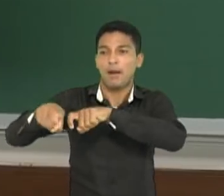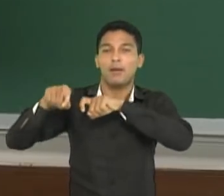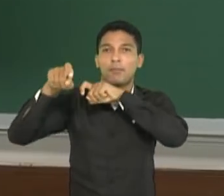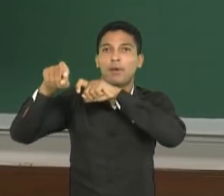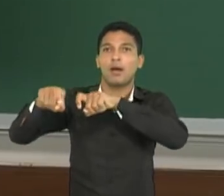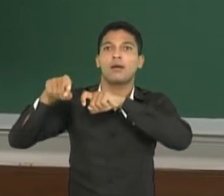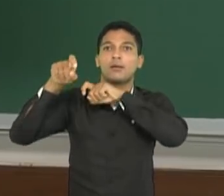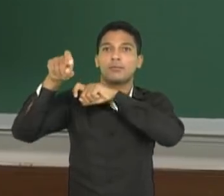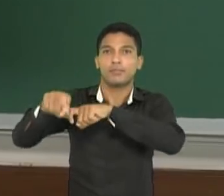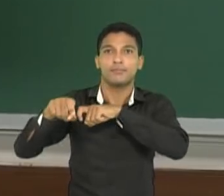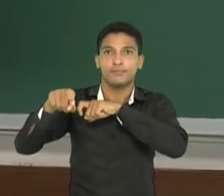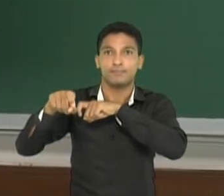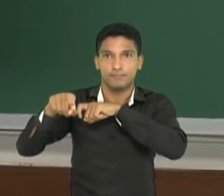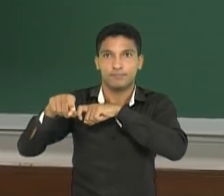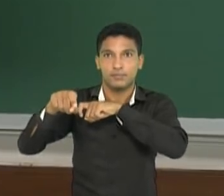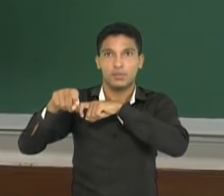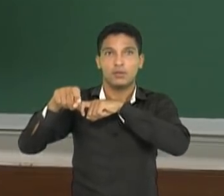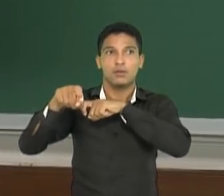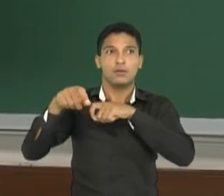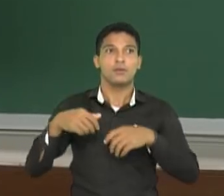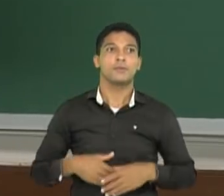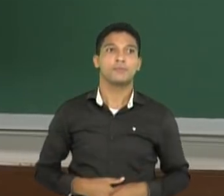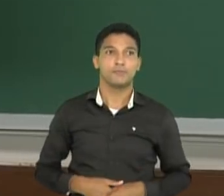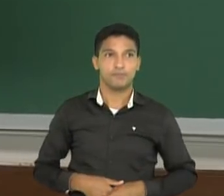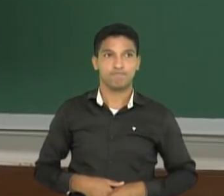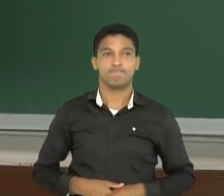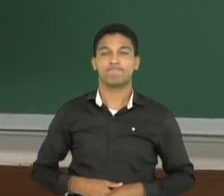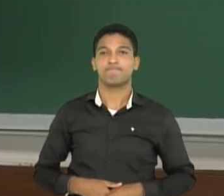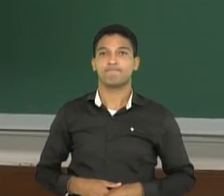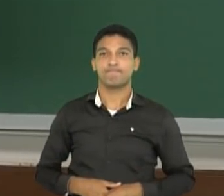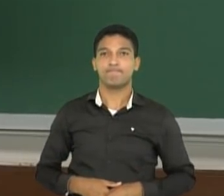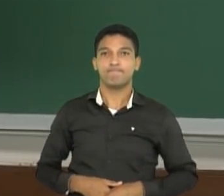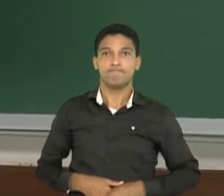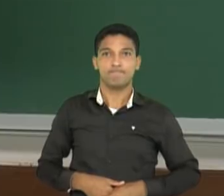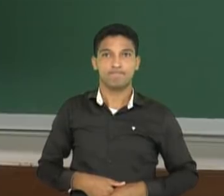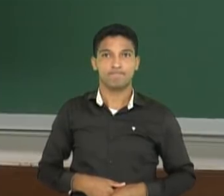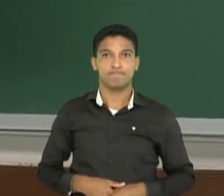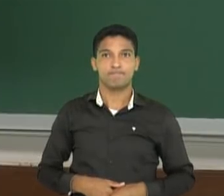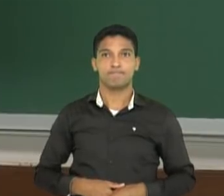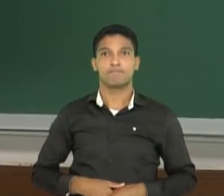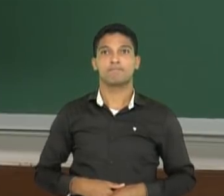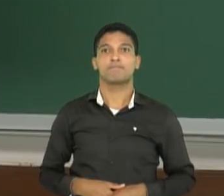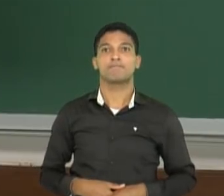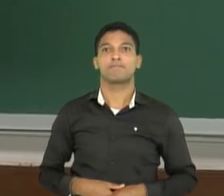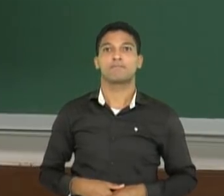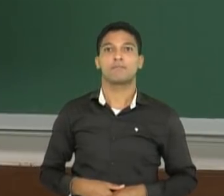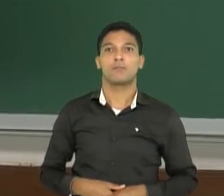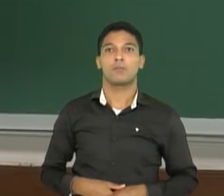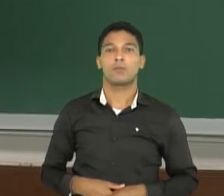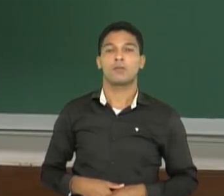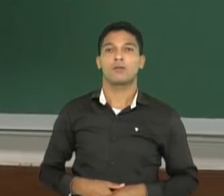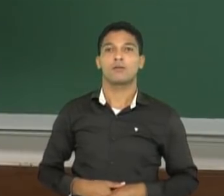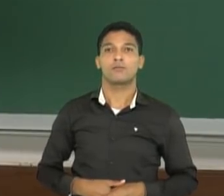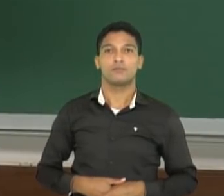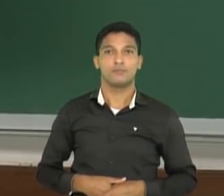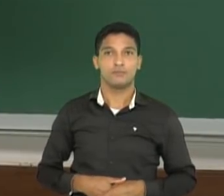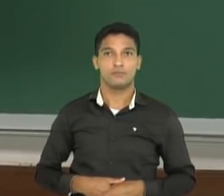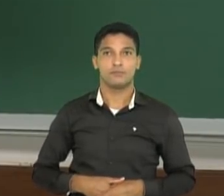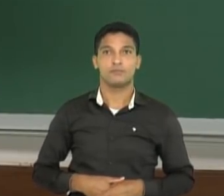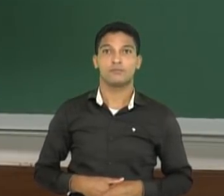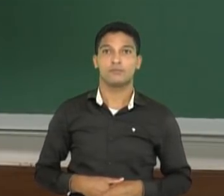seria baixa produtividade, porque é pequena a produtividade através do que eles utilizam ali, né? E não alta